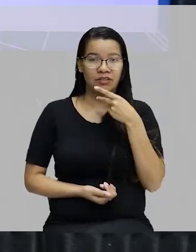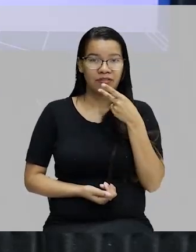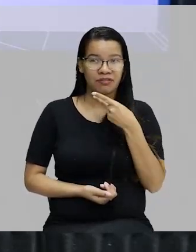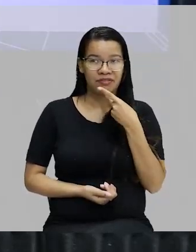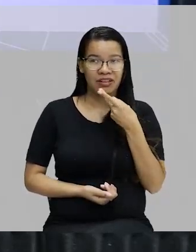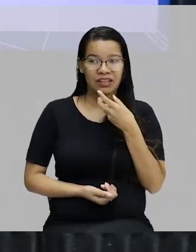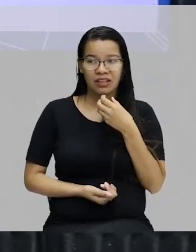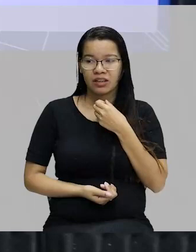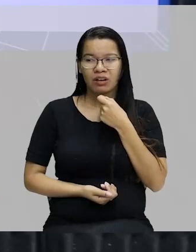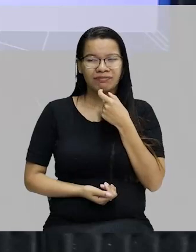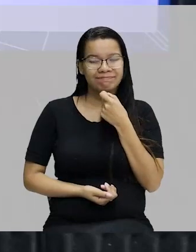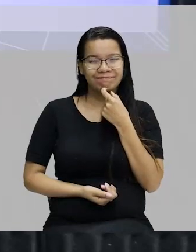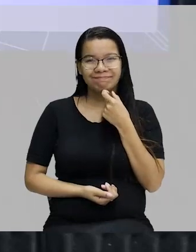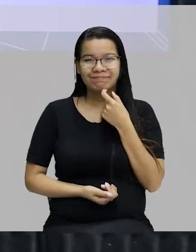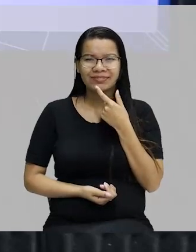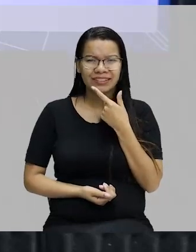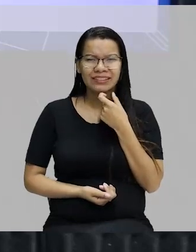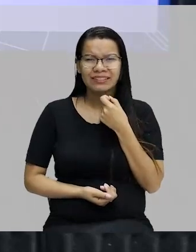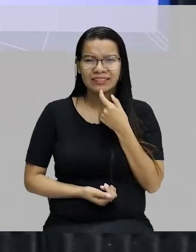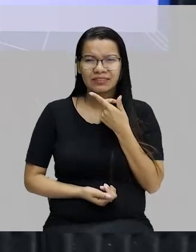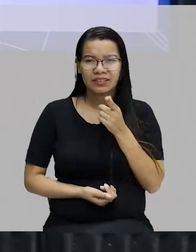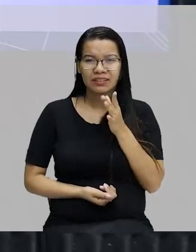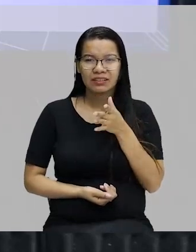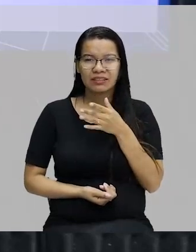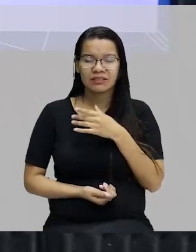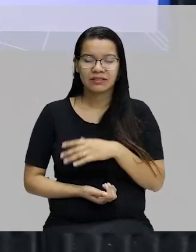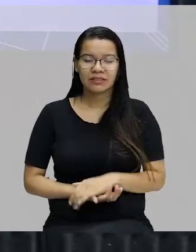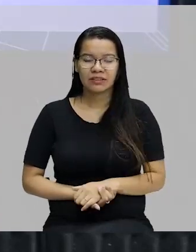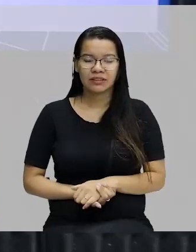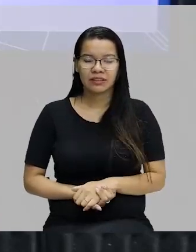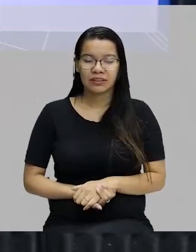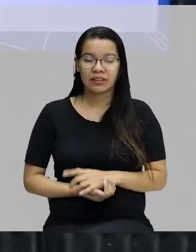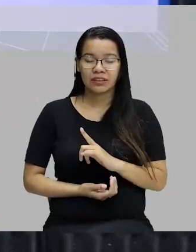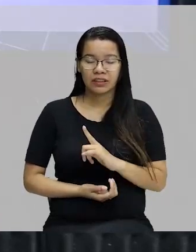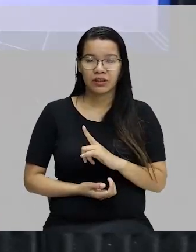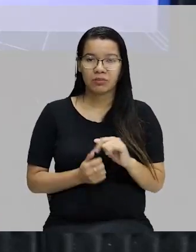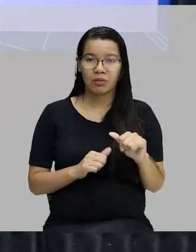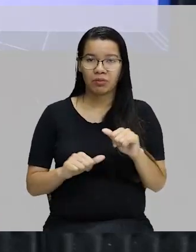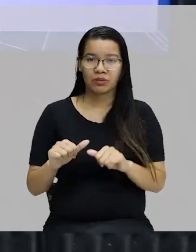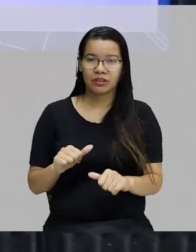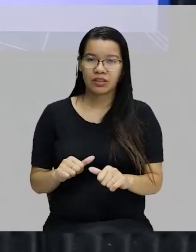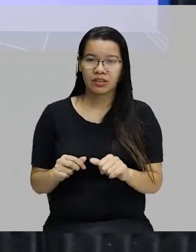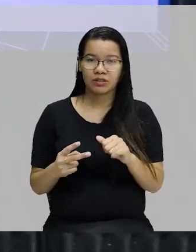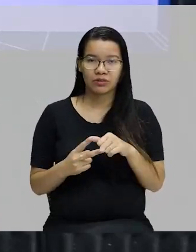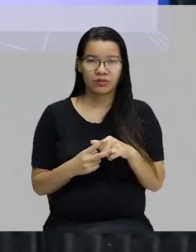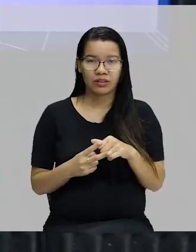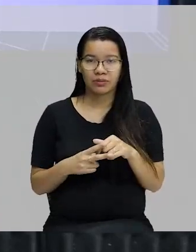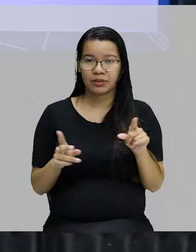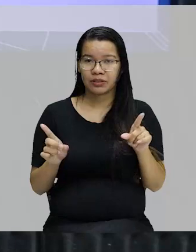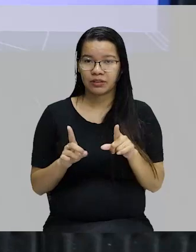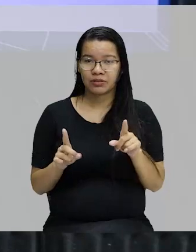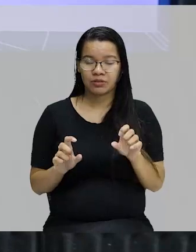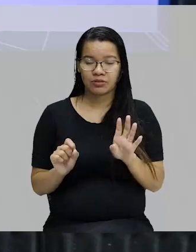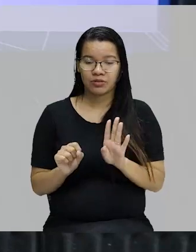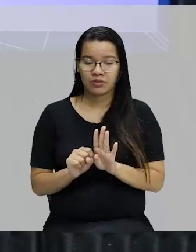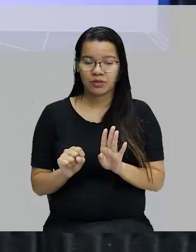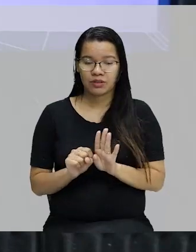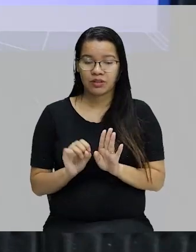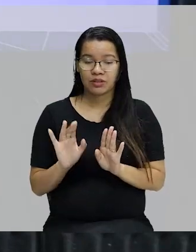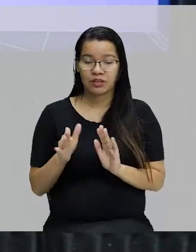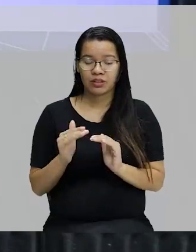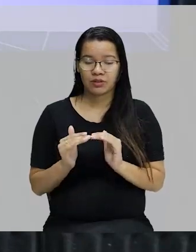conversa sarcasticamente. Então, eu tenho uma alteração no verbo e não no substantivo. No exemplo de